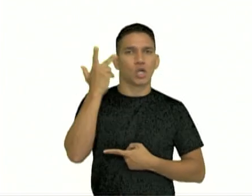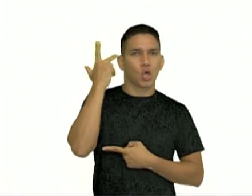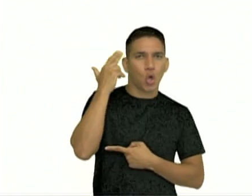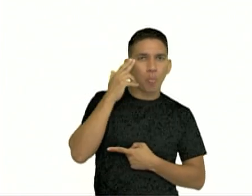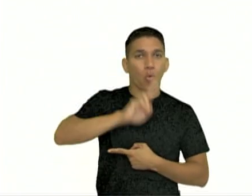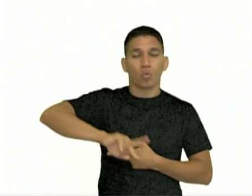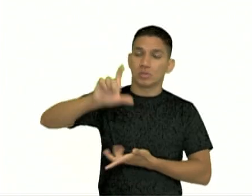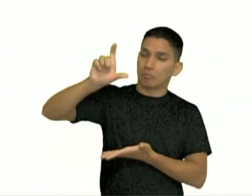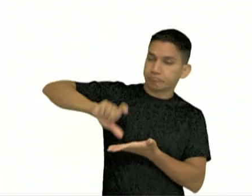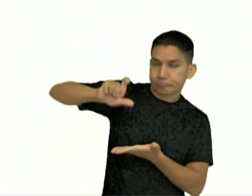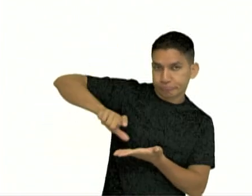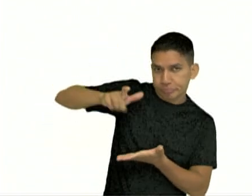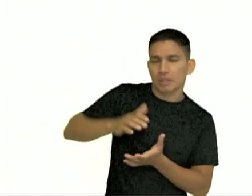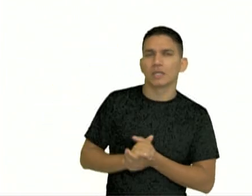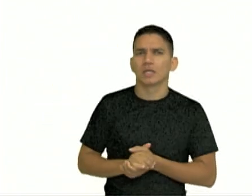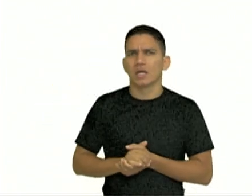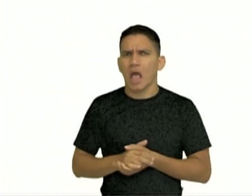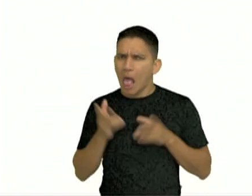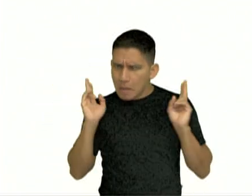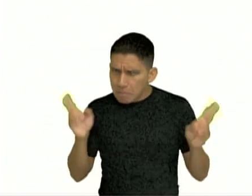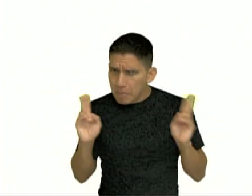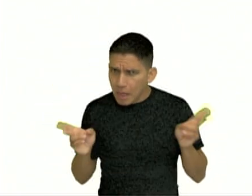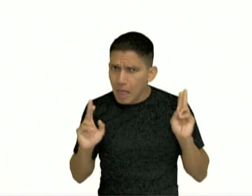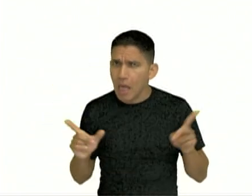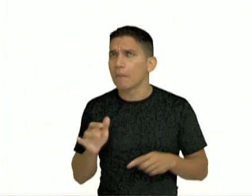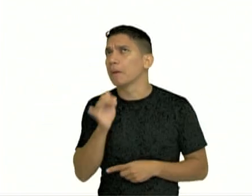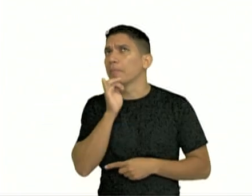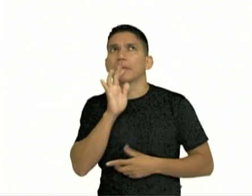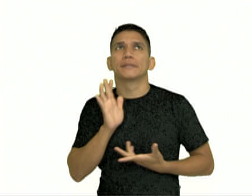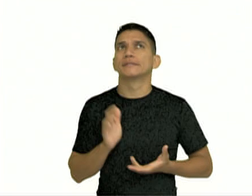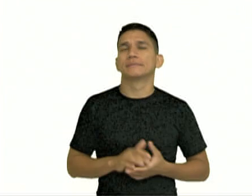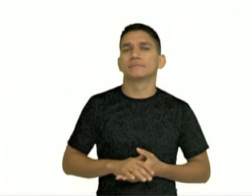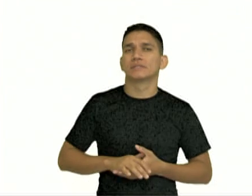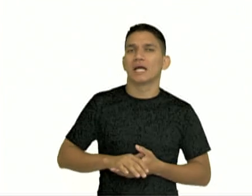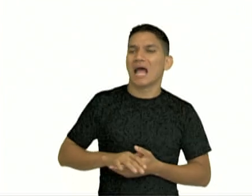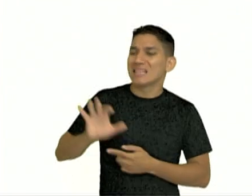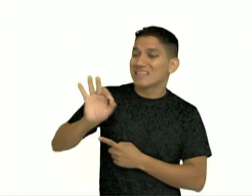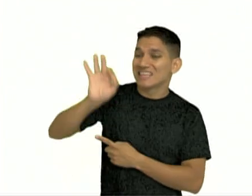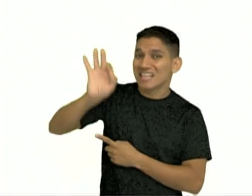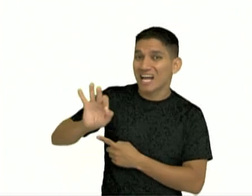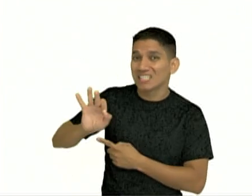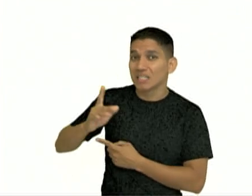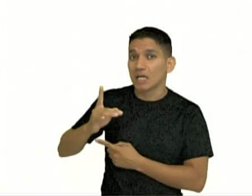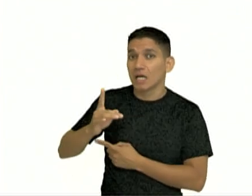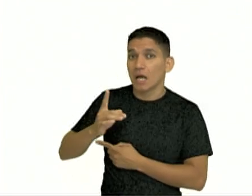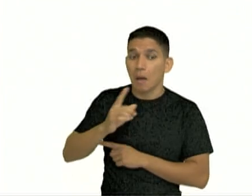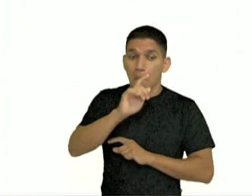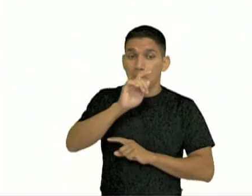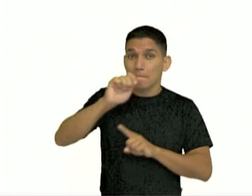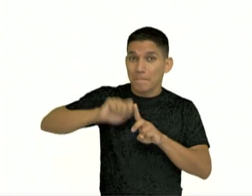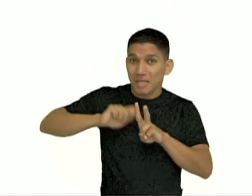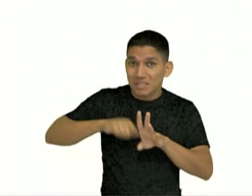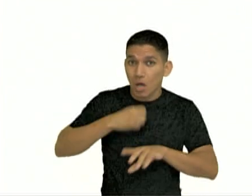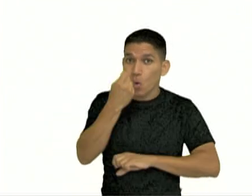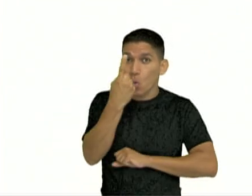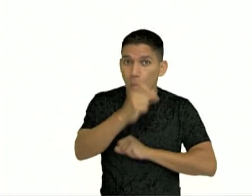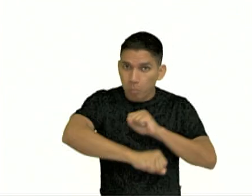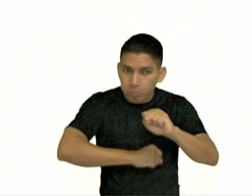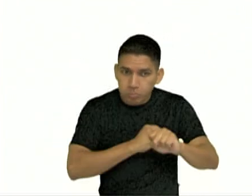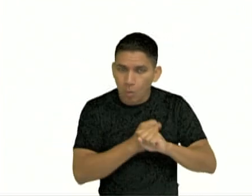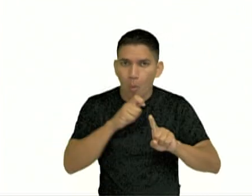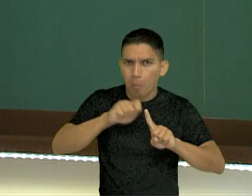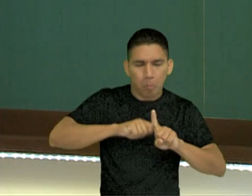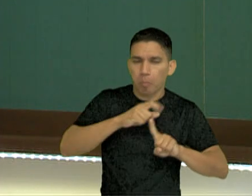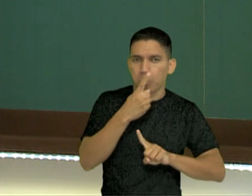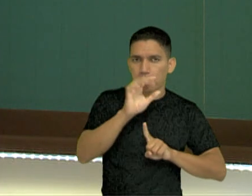de crédito. Será que é a mesma coisa que eu tivesse uma taxa mensal de 1%? O que significa isso?